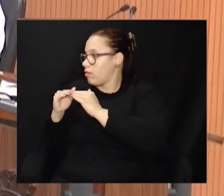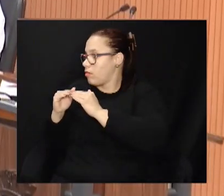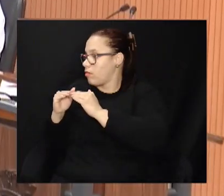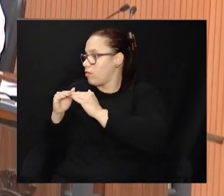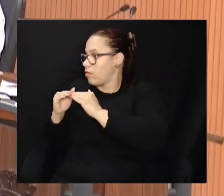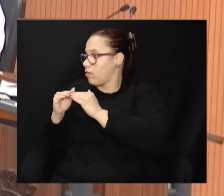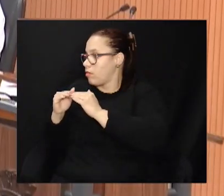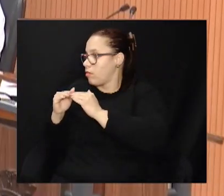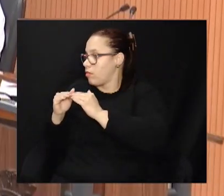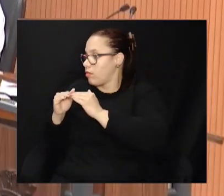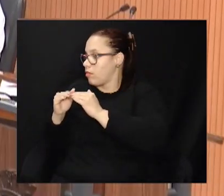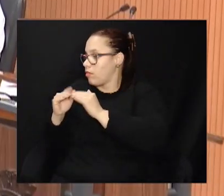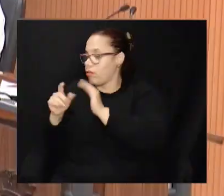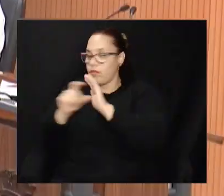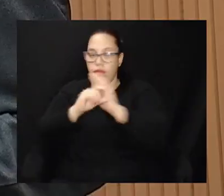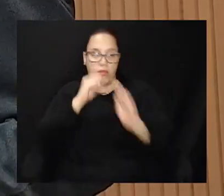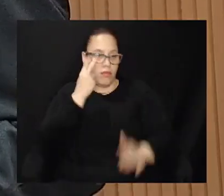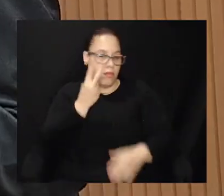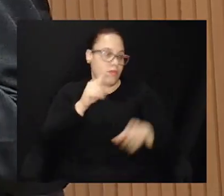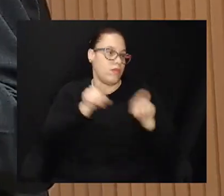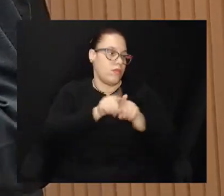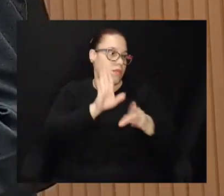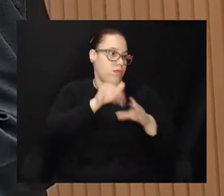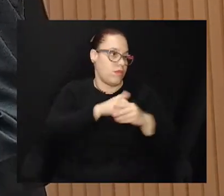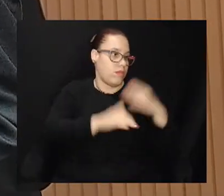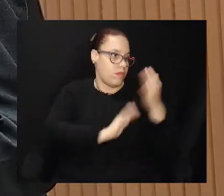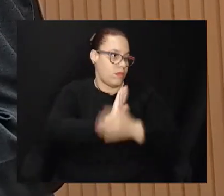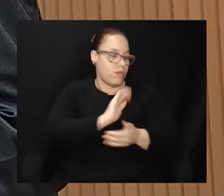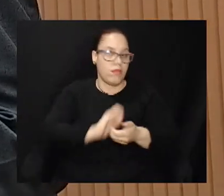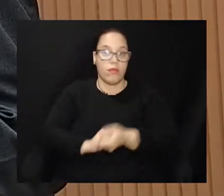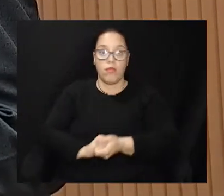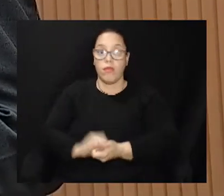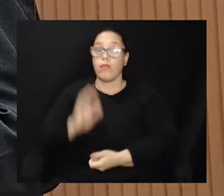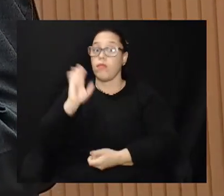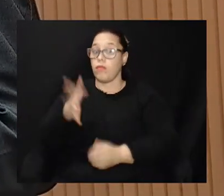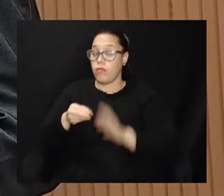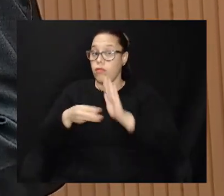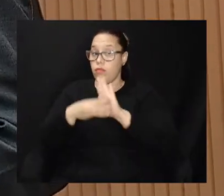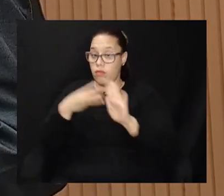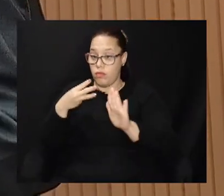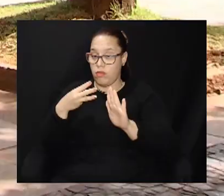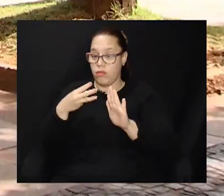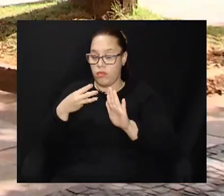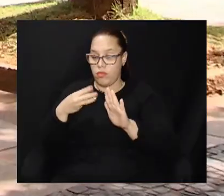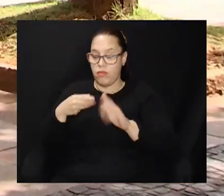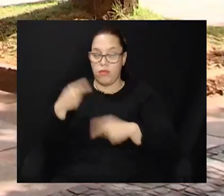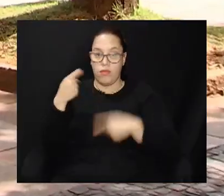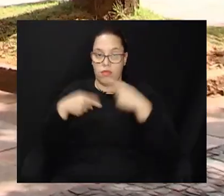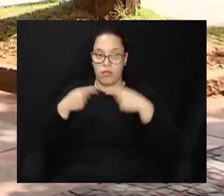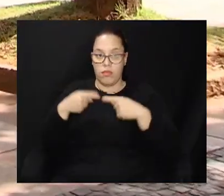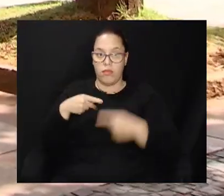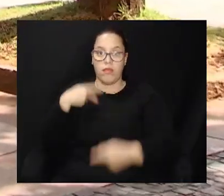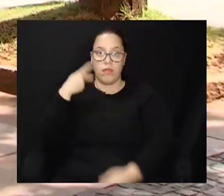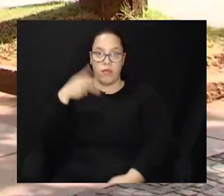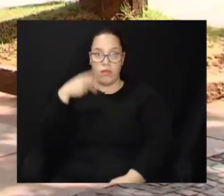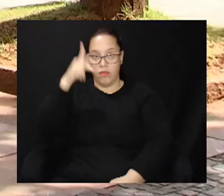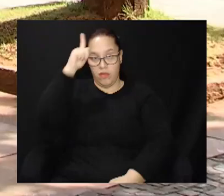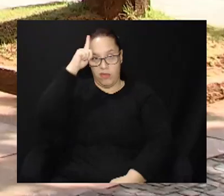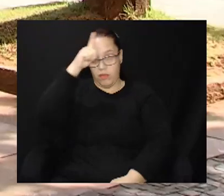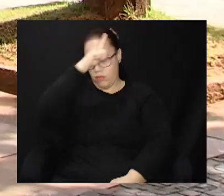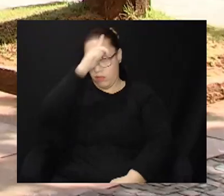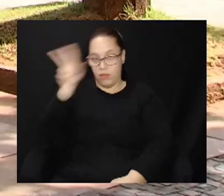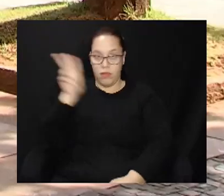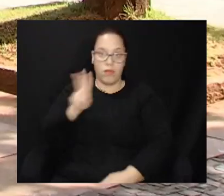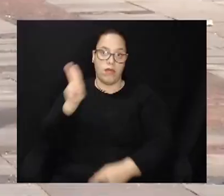Então, o item 2 também está aprovado. Já o item 3, de autoria do vereador Gustavo Peta, sobre o uso de câmeras